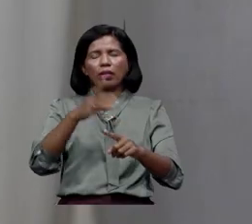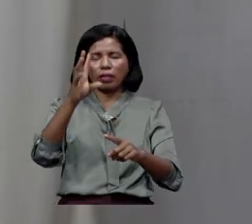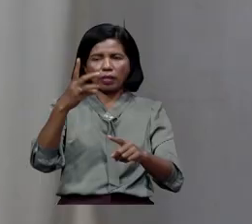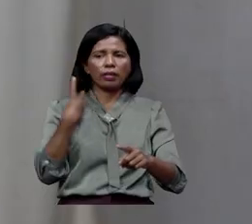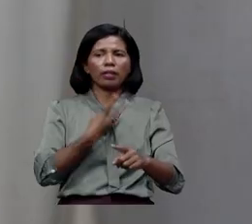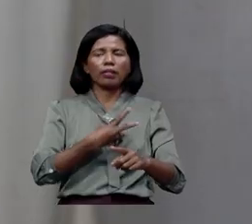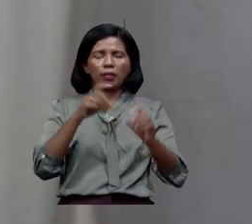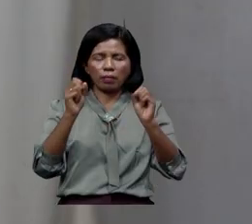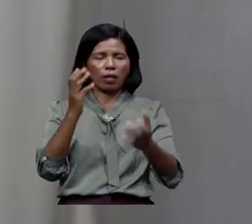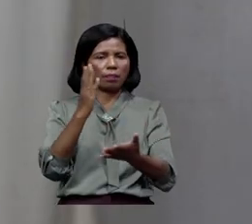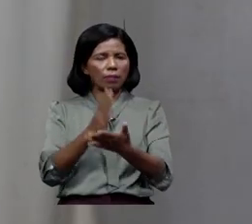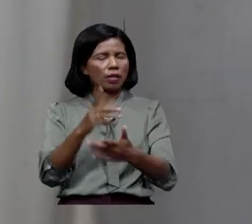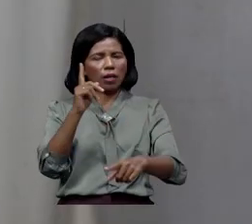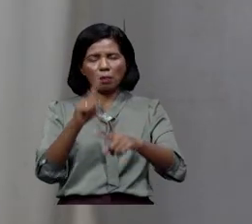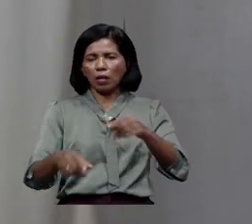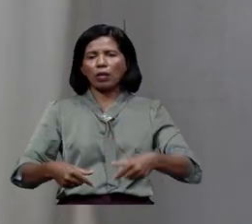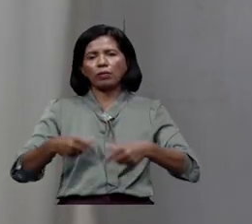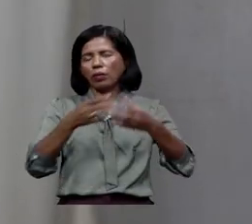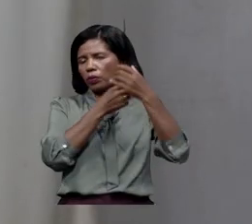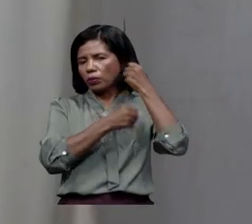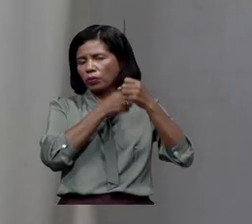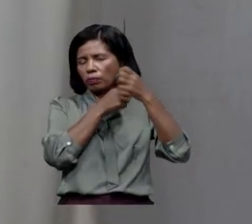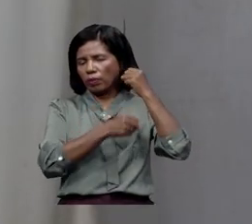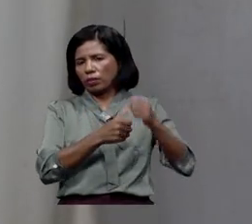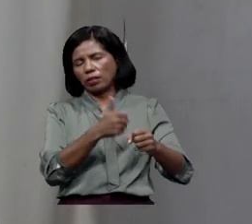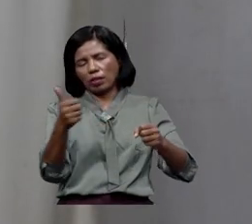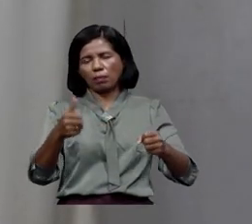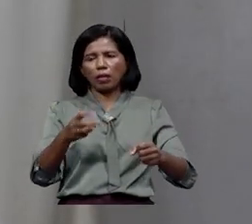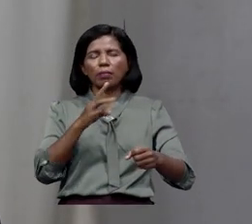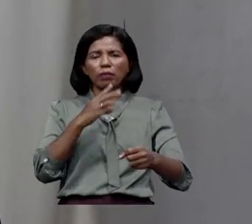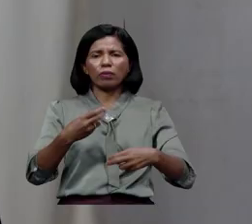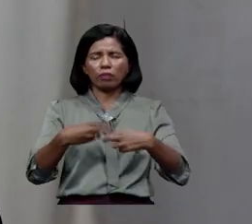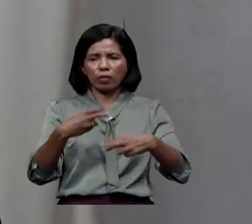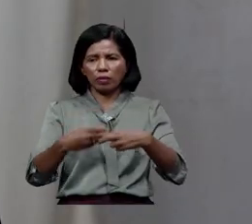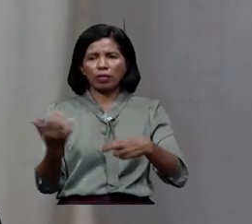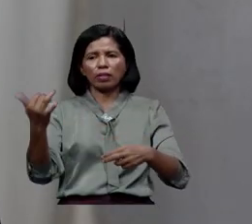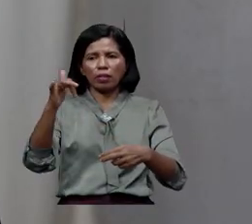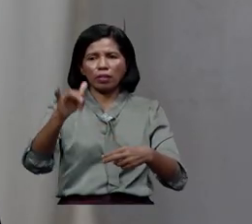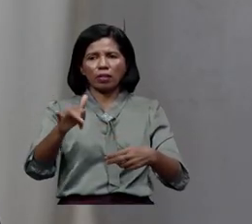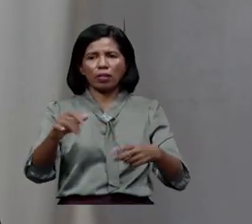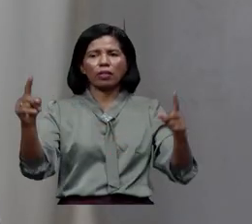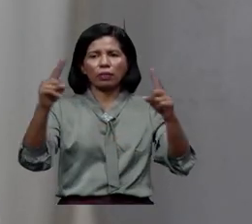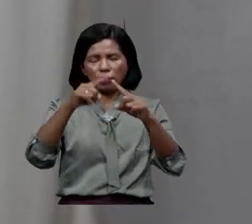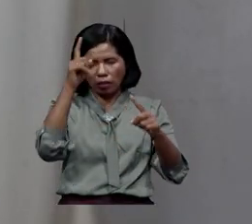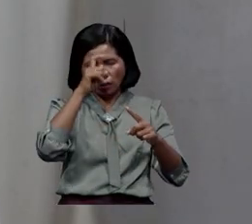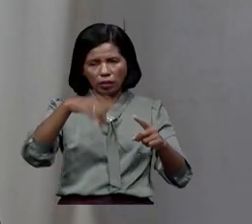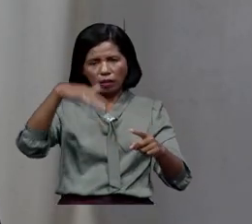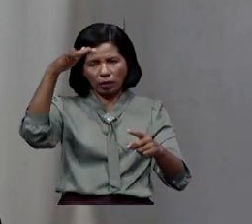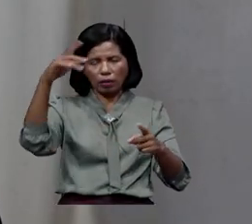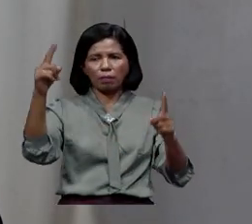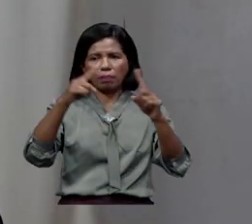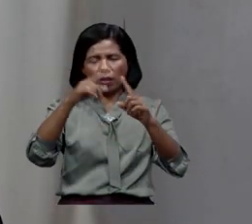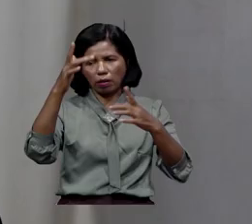bele evitar la bele fosu ben formula ba bebe sira ne maka se for risku ba bebe ia bengira sira atinzi idade adulto ba ia moras